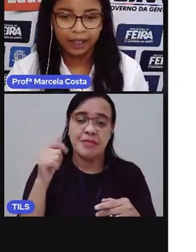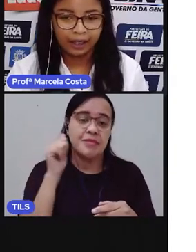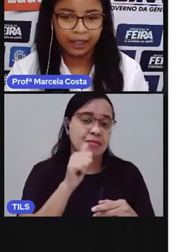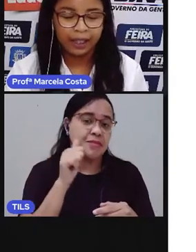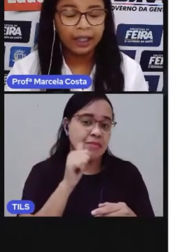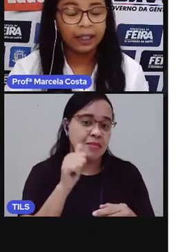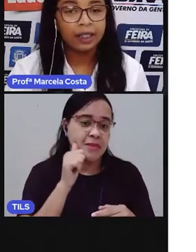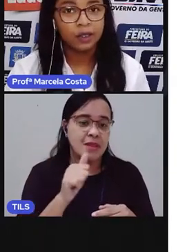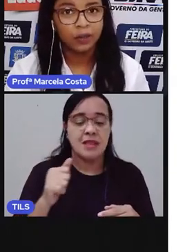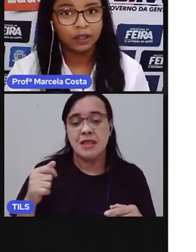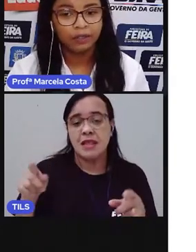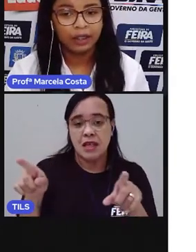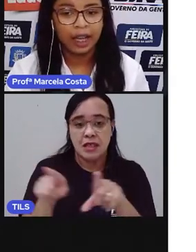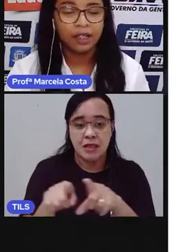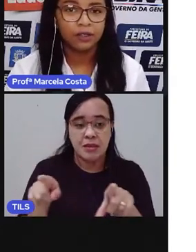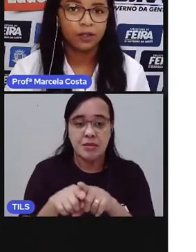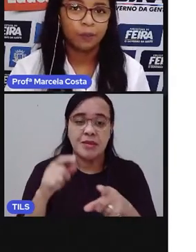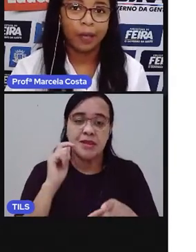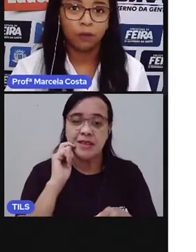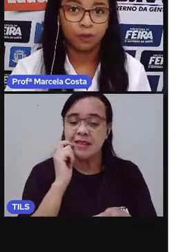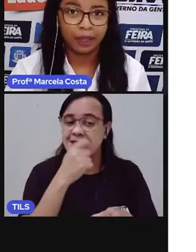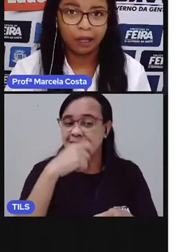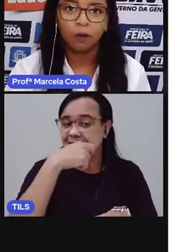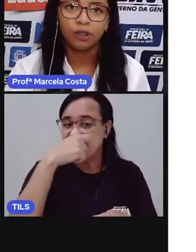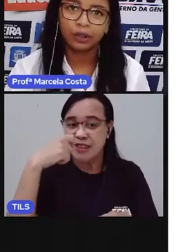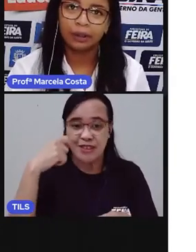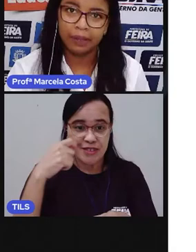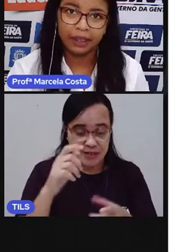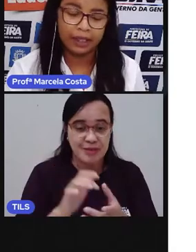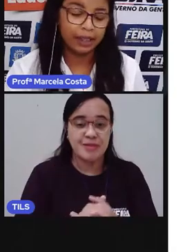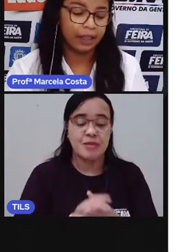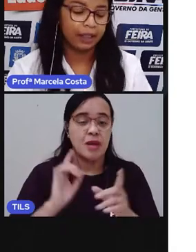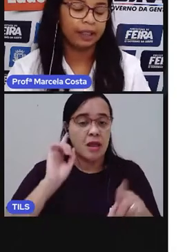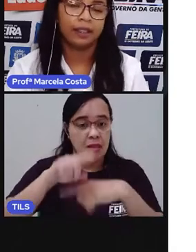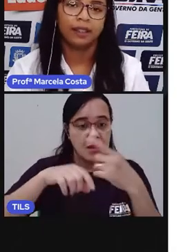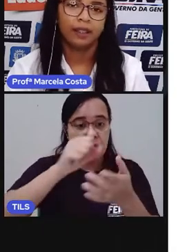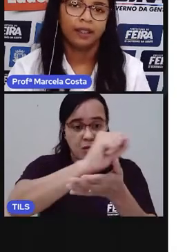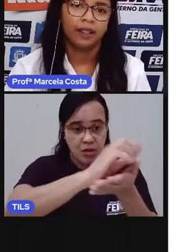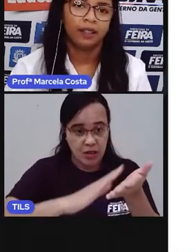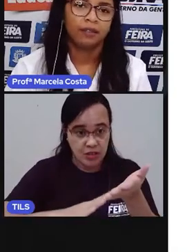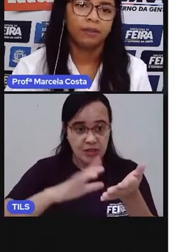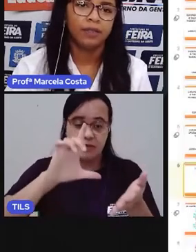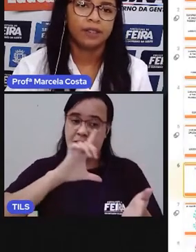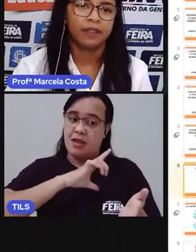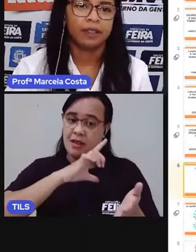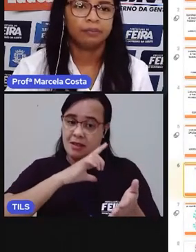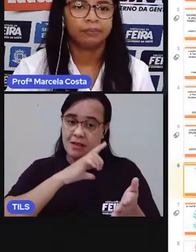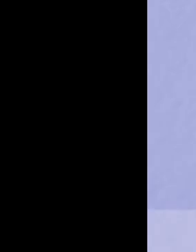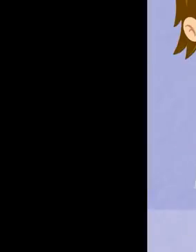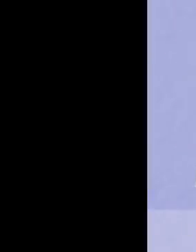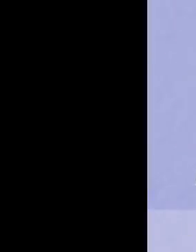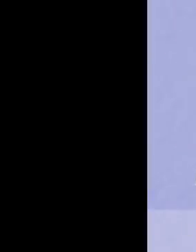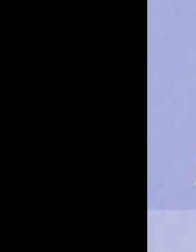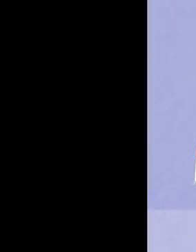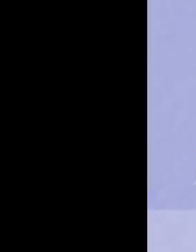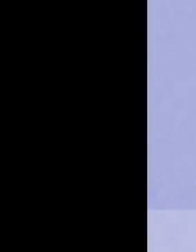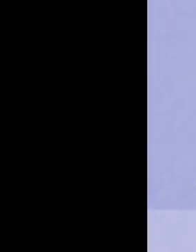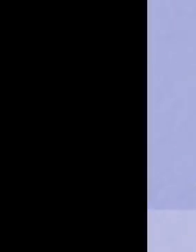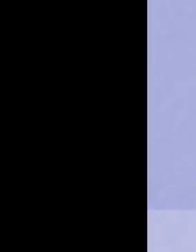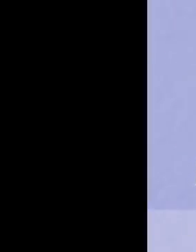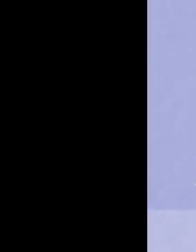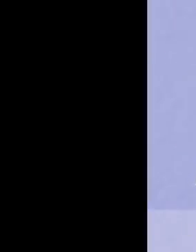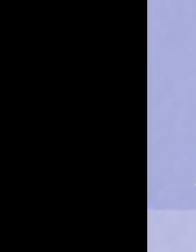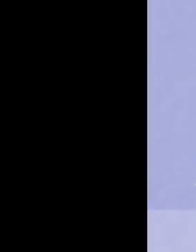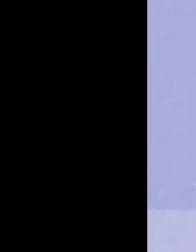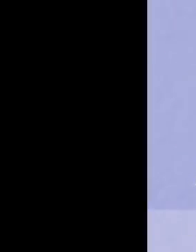o link aqui e na sua atividade, no seu percurso pedagógico, também tem esse link. Vamos ver. A